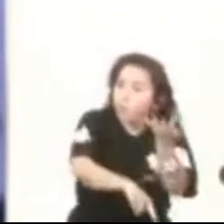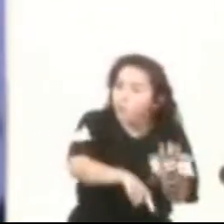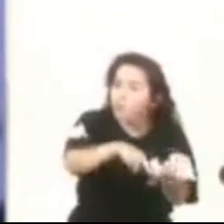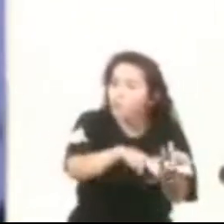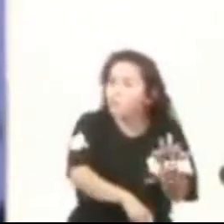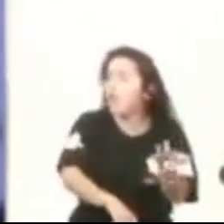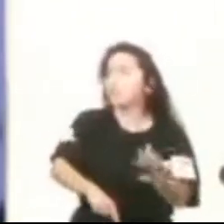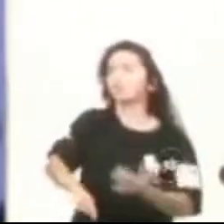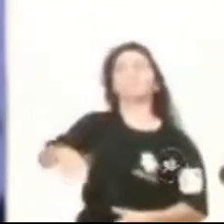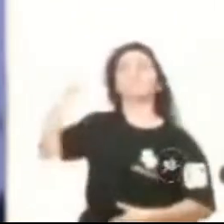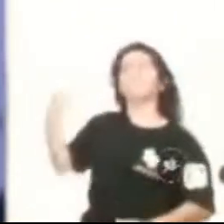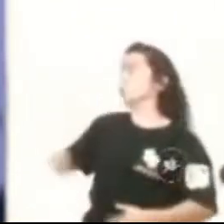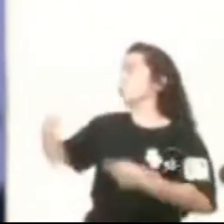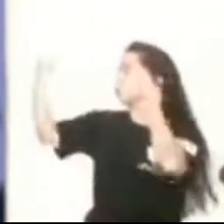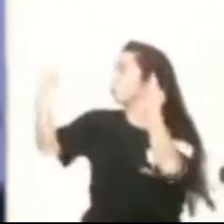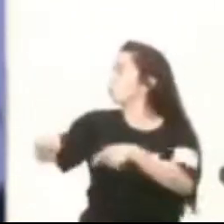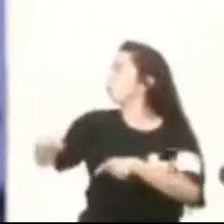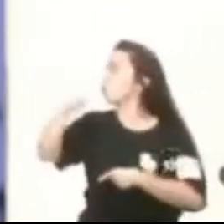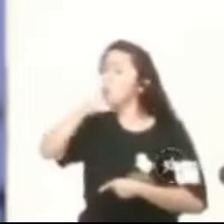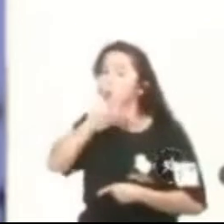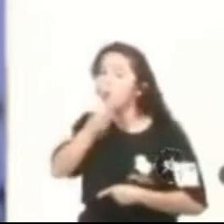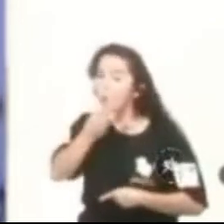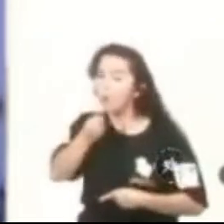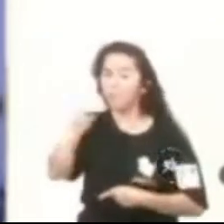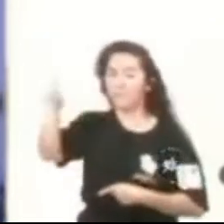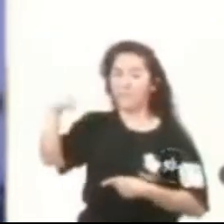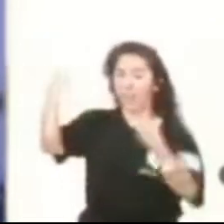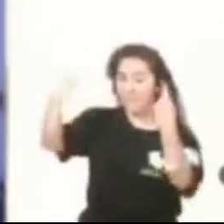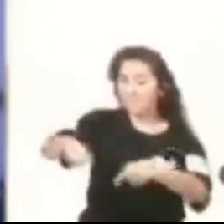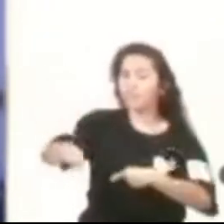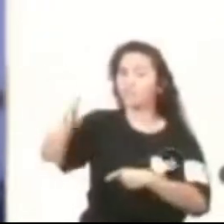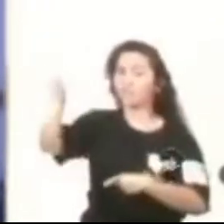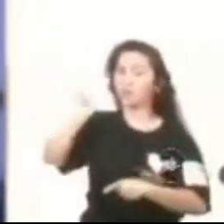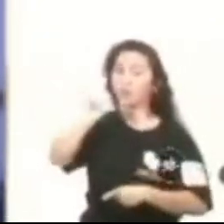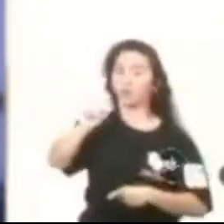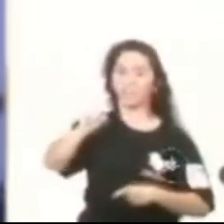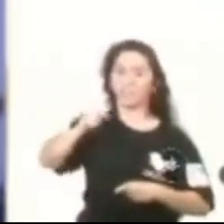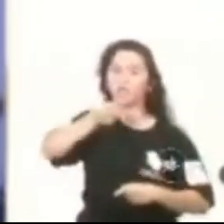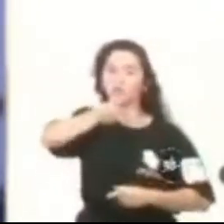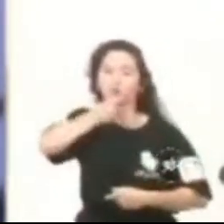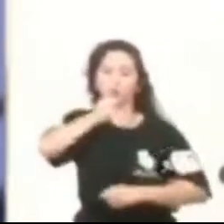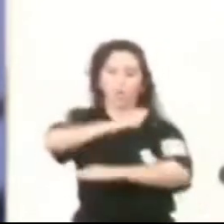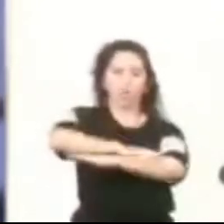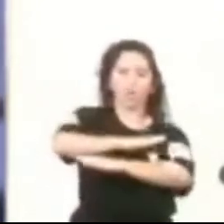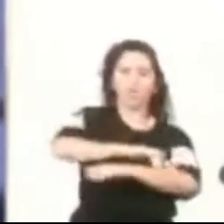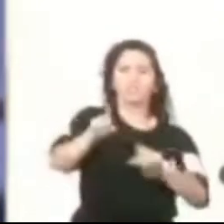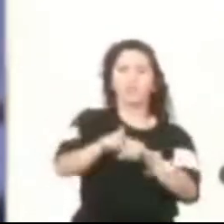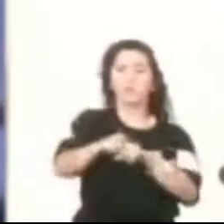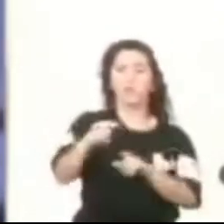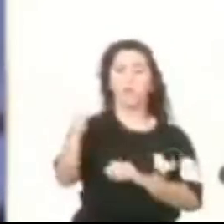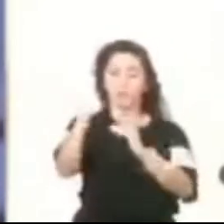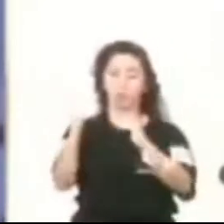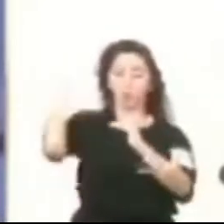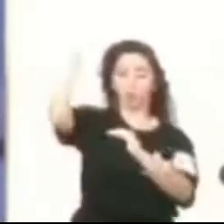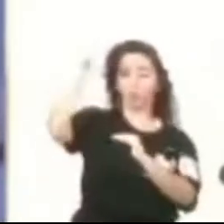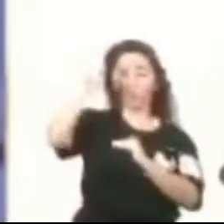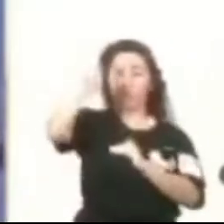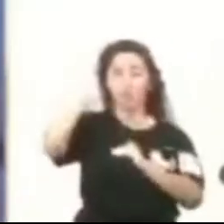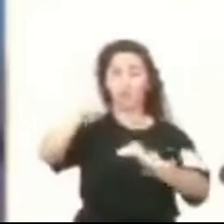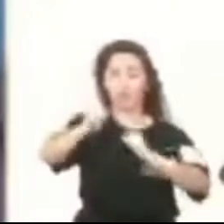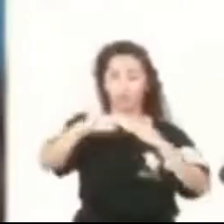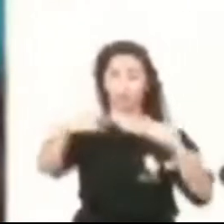homem. A guerra contra Bolsonaro, que a imprensa levantou, que o Supremo levantou, que o Congresso